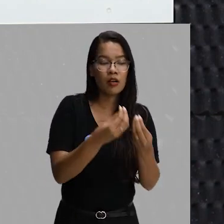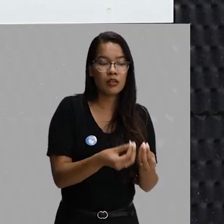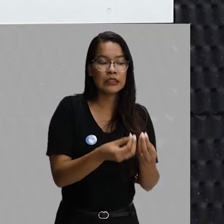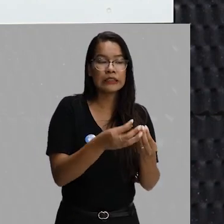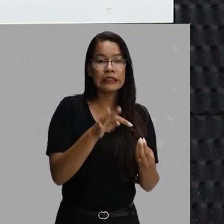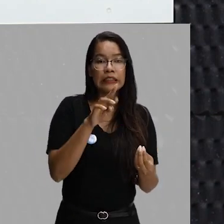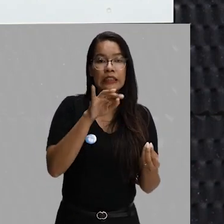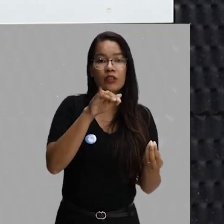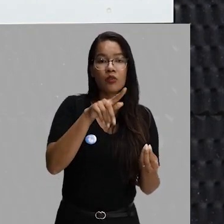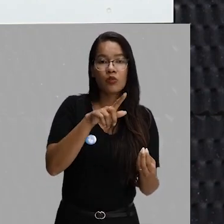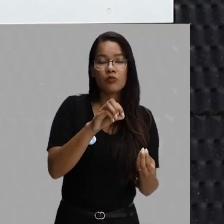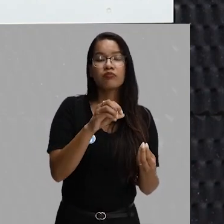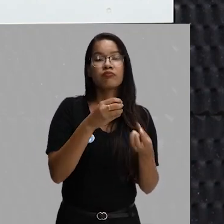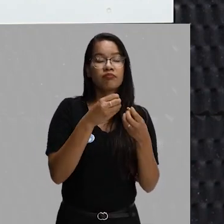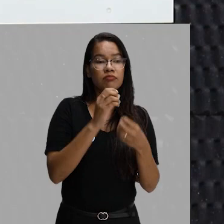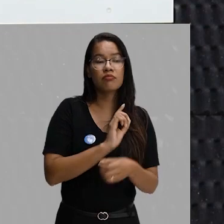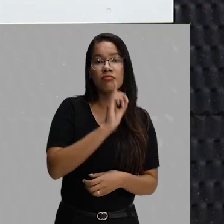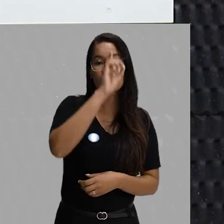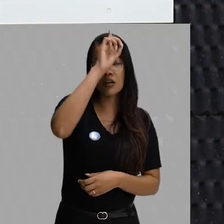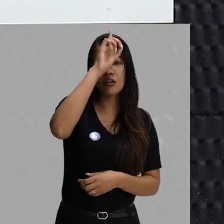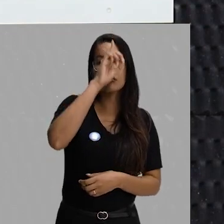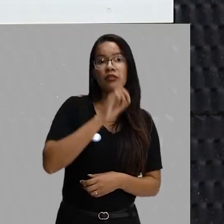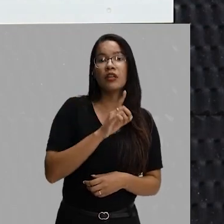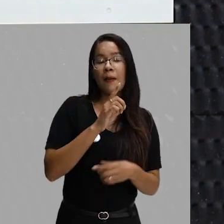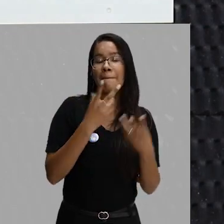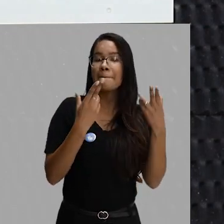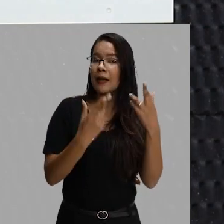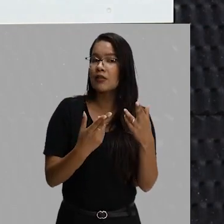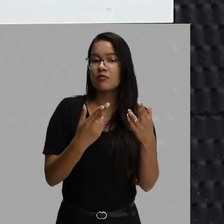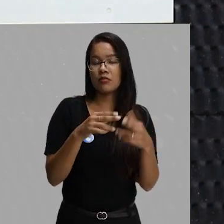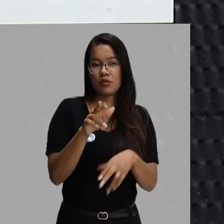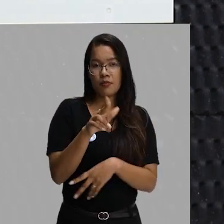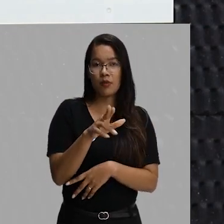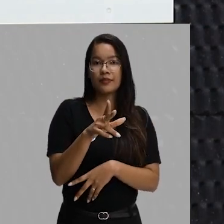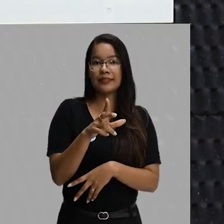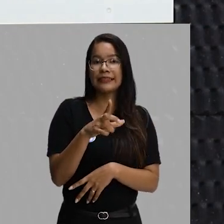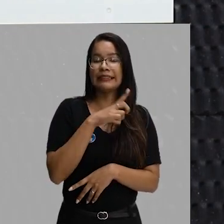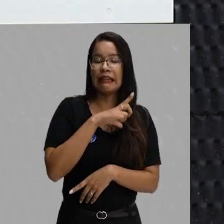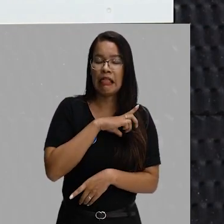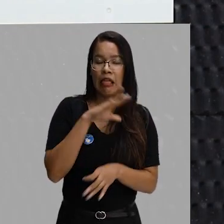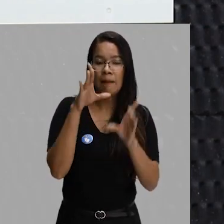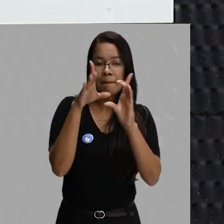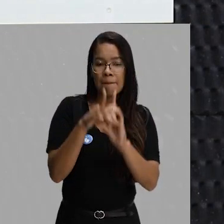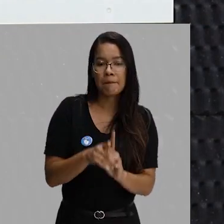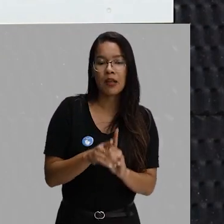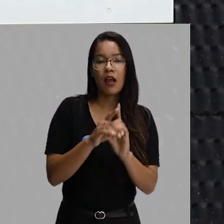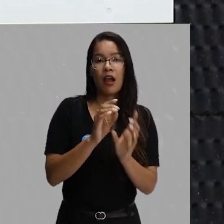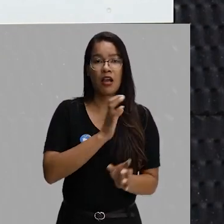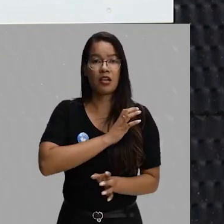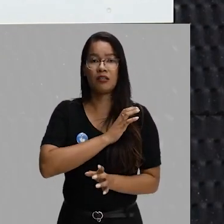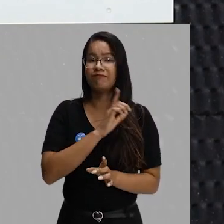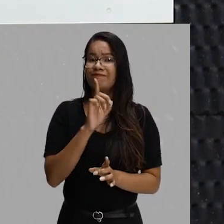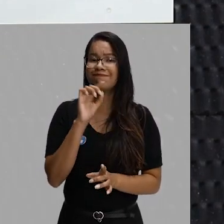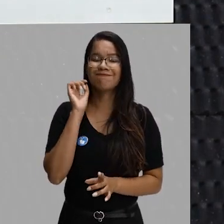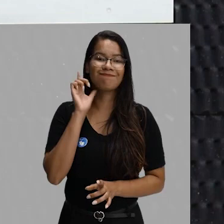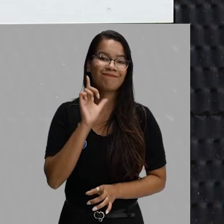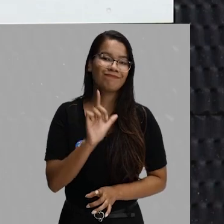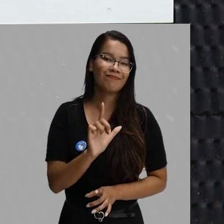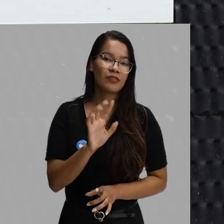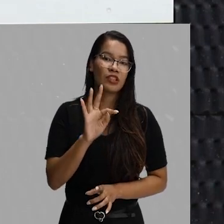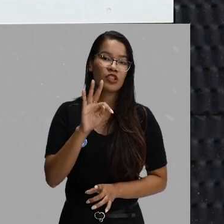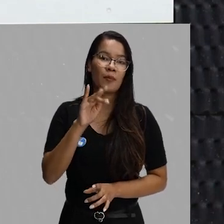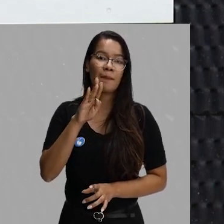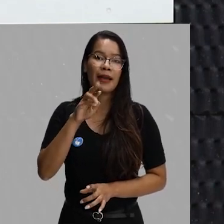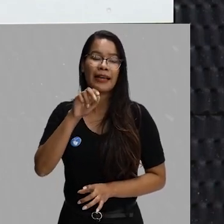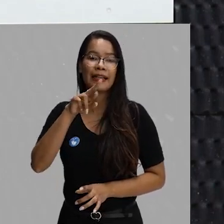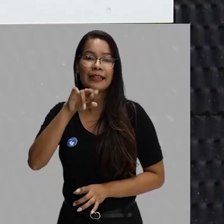romana que estava passando fome, mesmo os irmãos Gracos tentando democratizar as riquezas, eles não conseguiram. Tibério foi